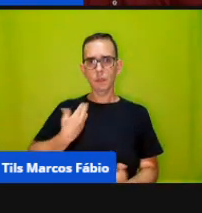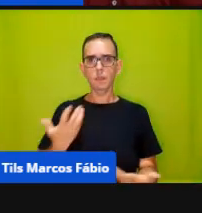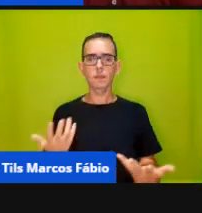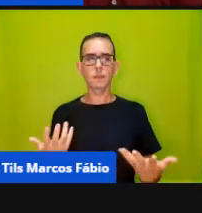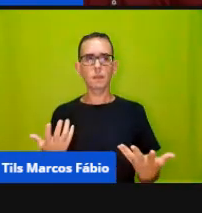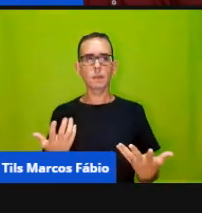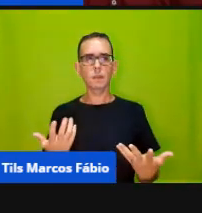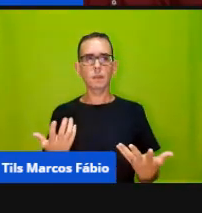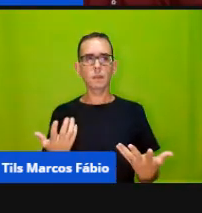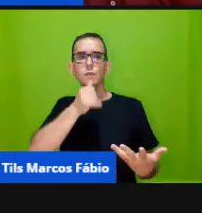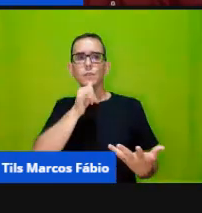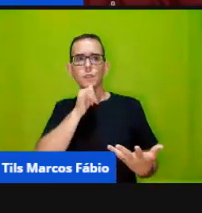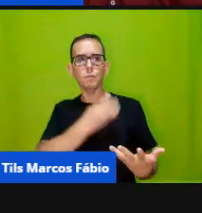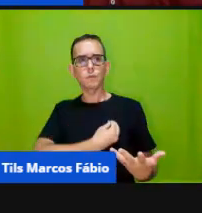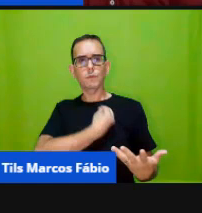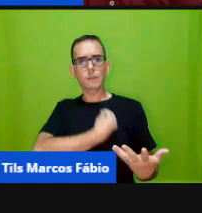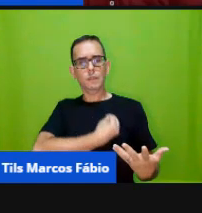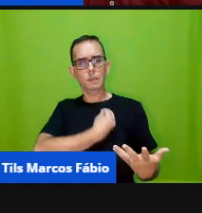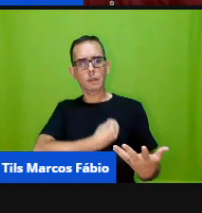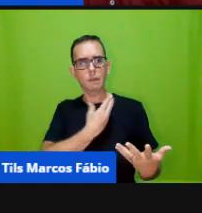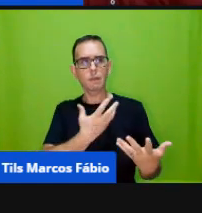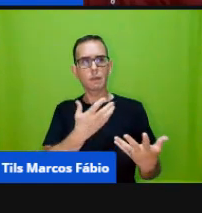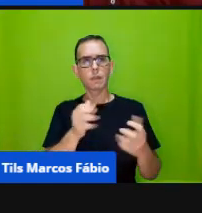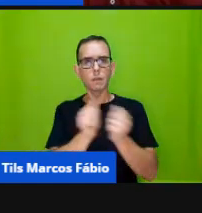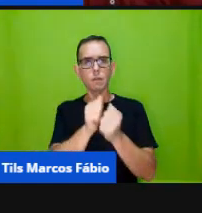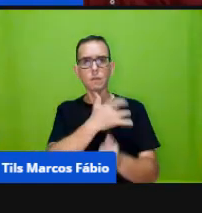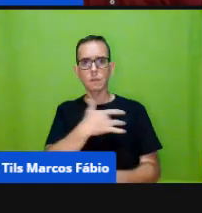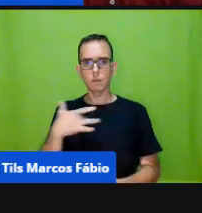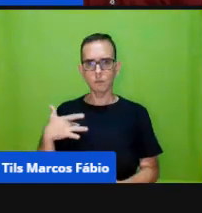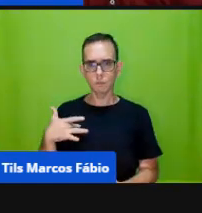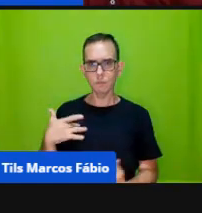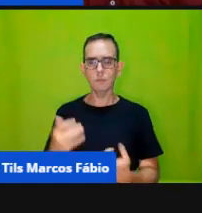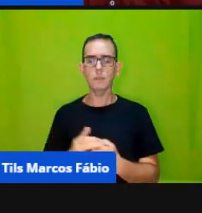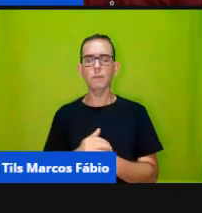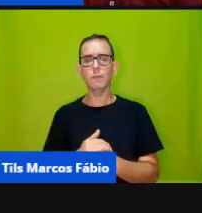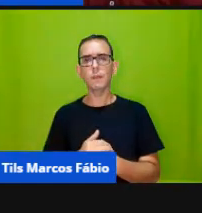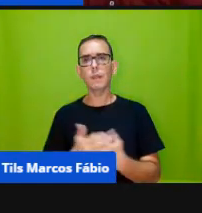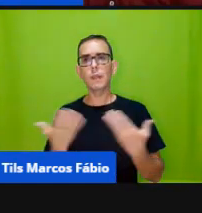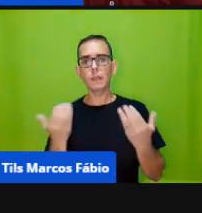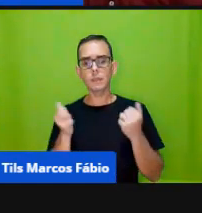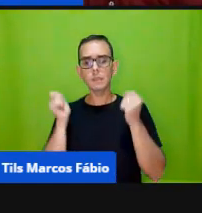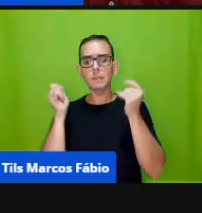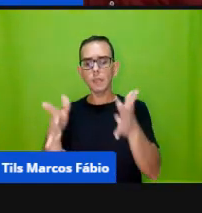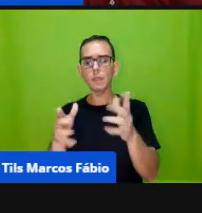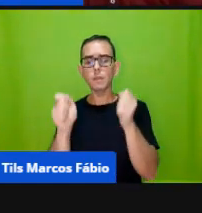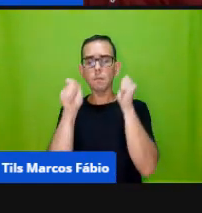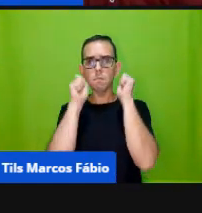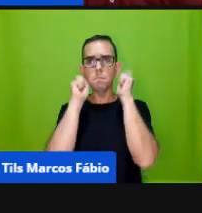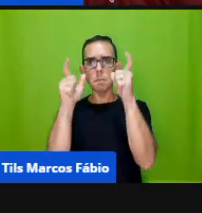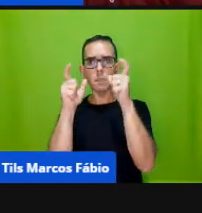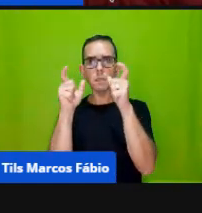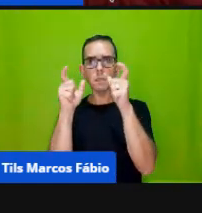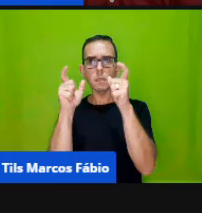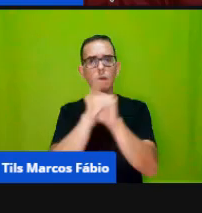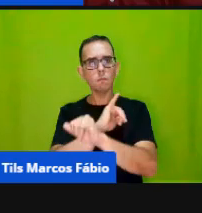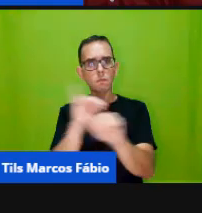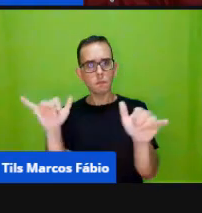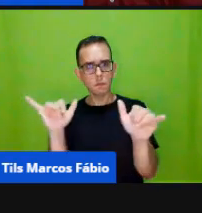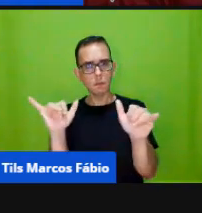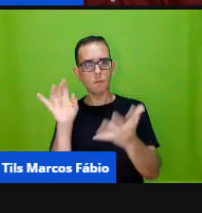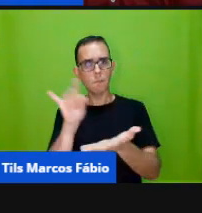estilo de vida com saúde. E aqui a gente deixa um alerta muito grande, né?